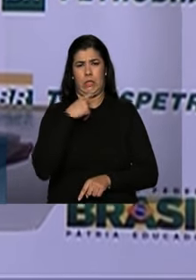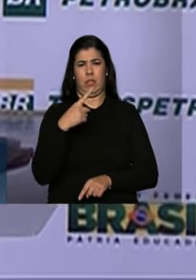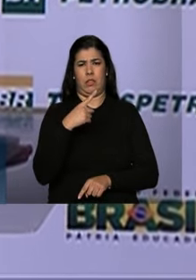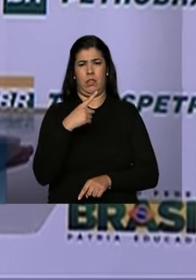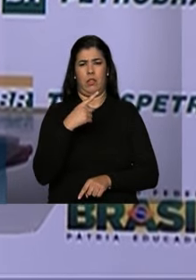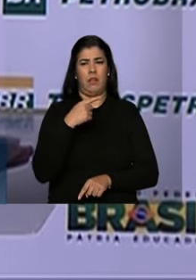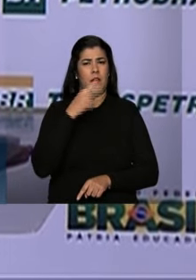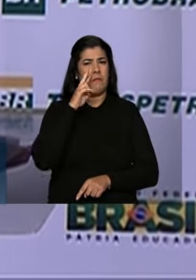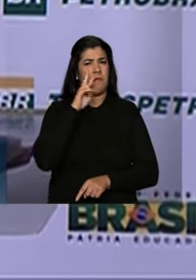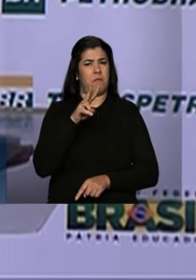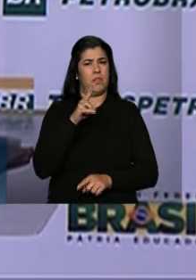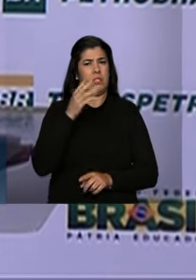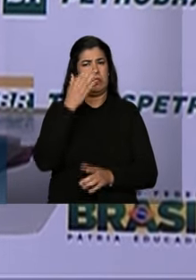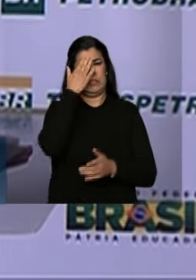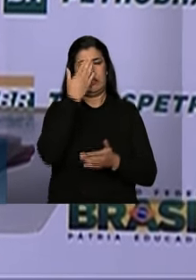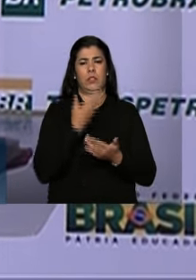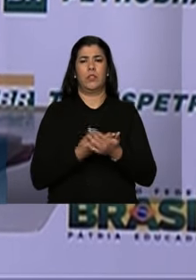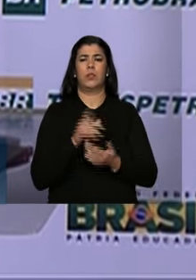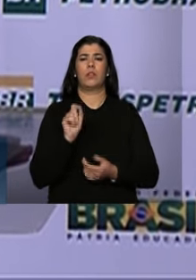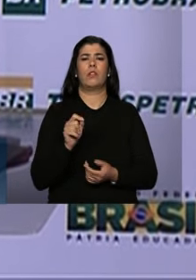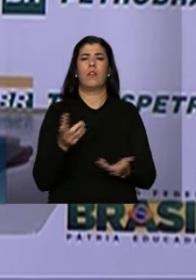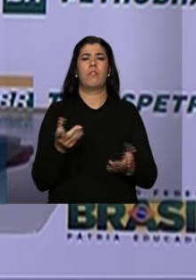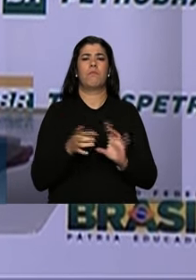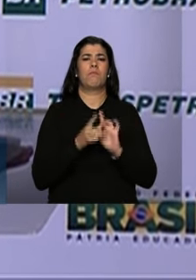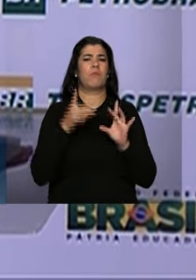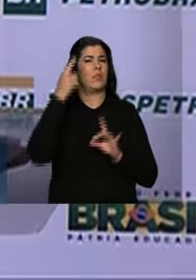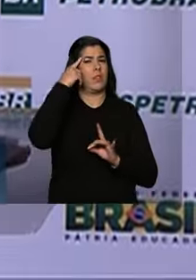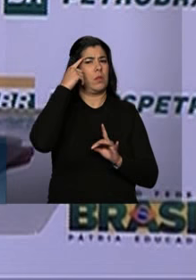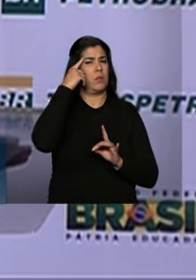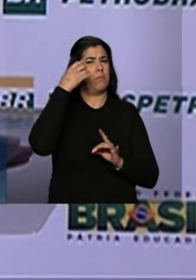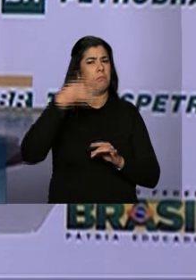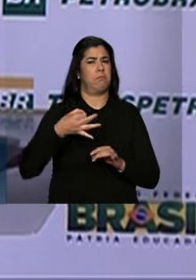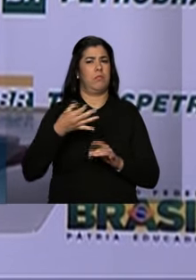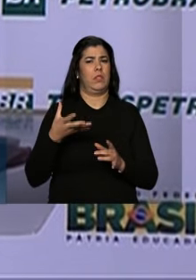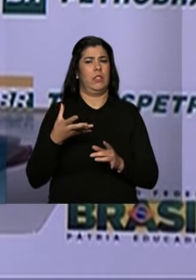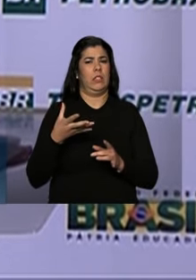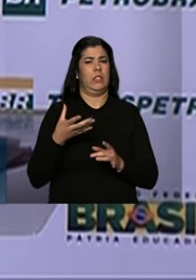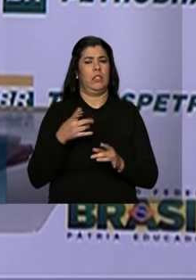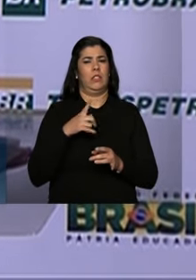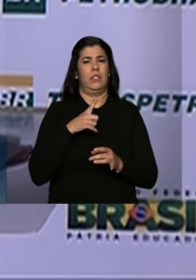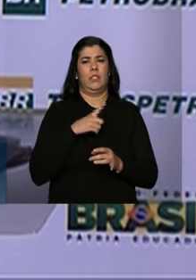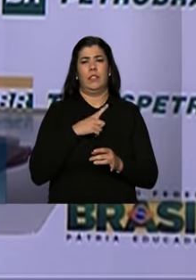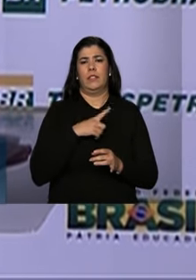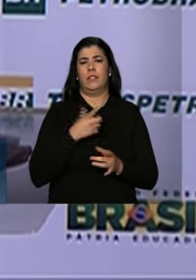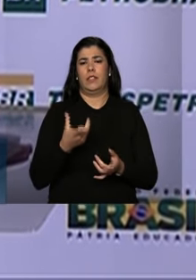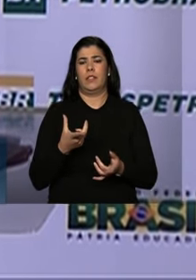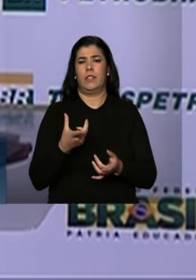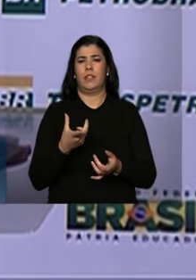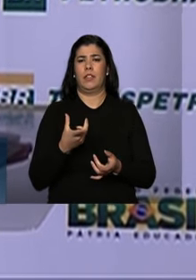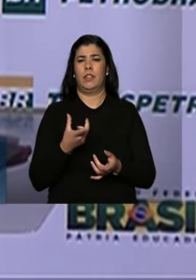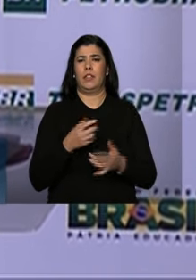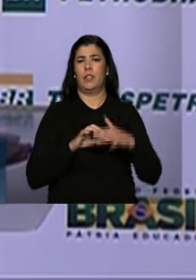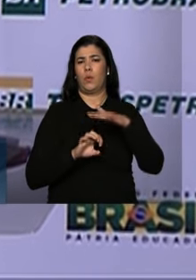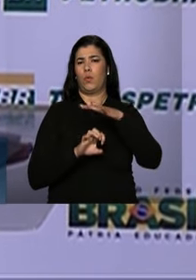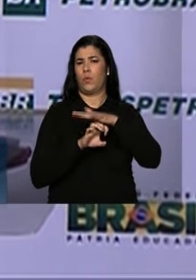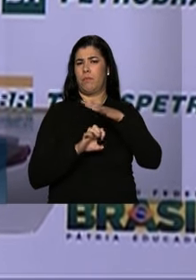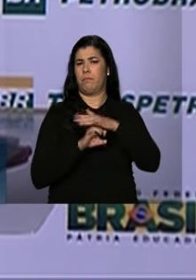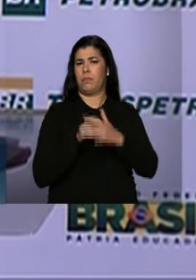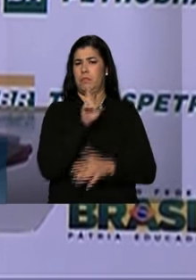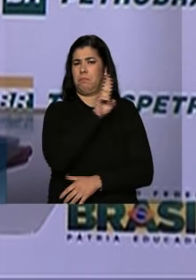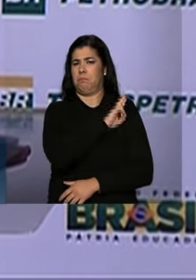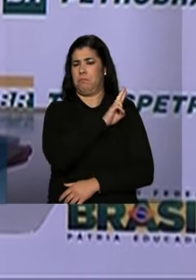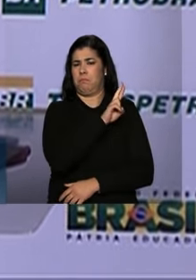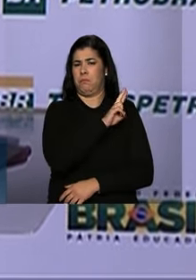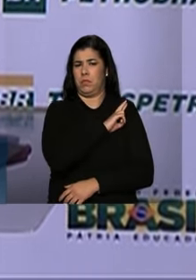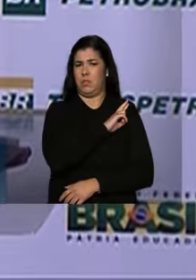sã consciência que é um grande peso para uma empresa